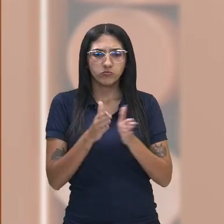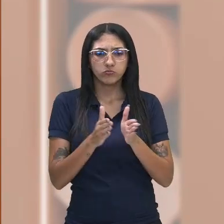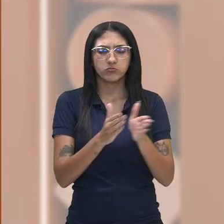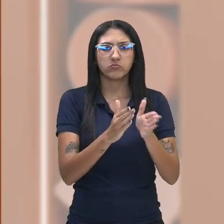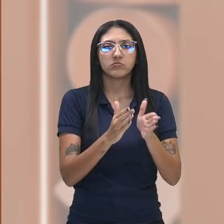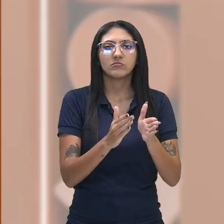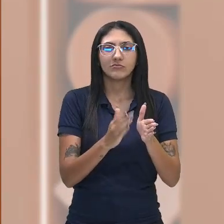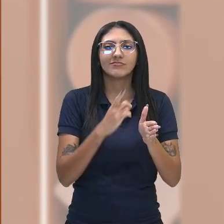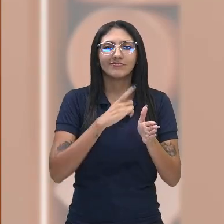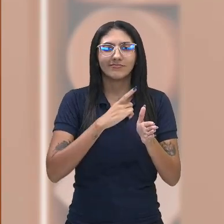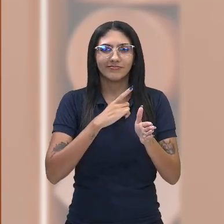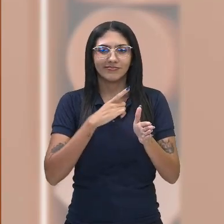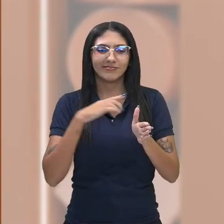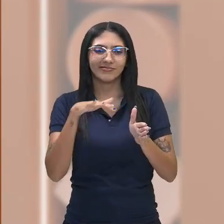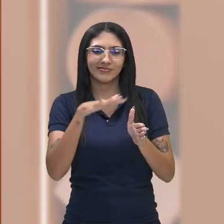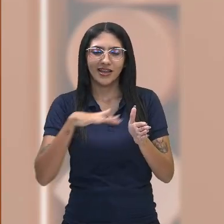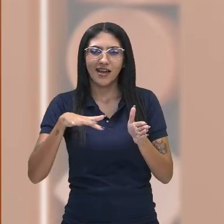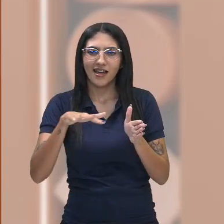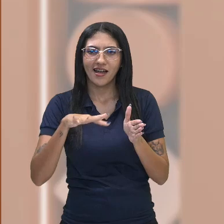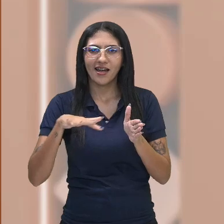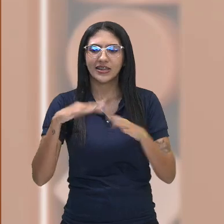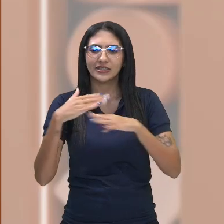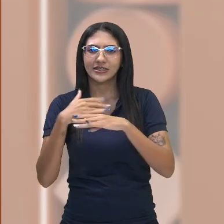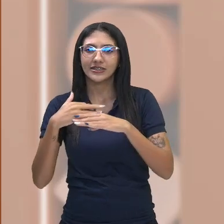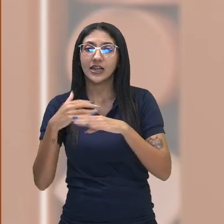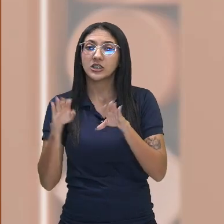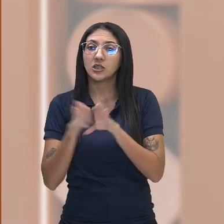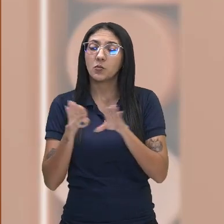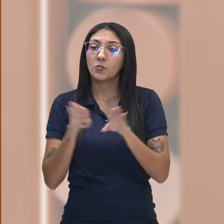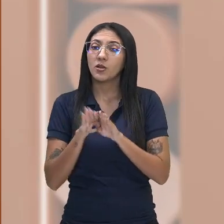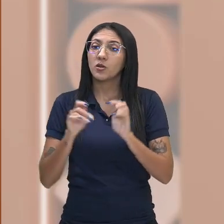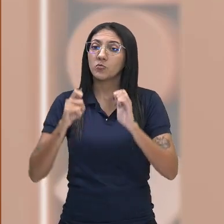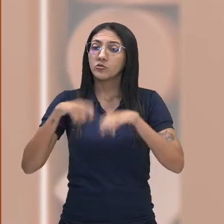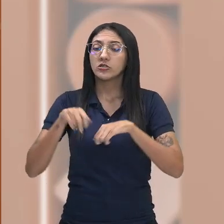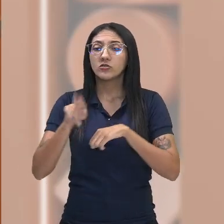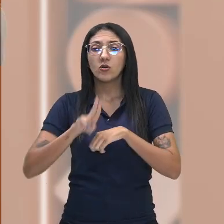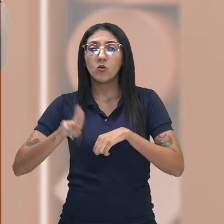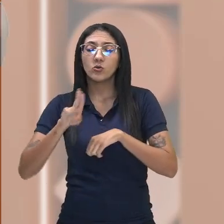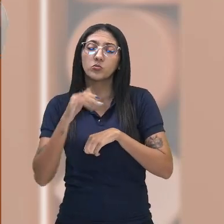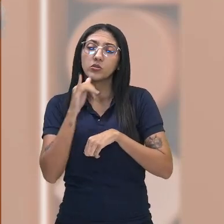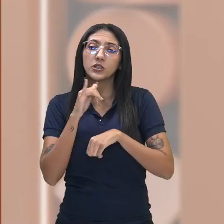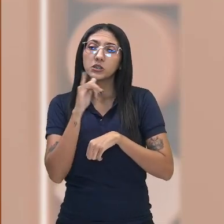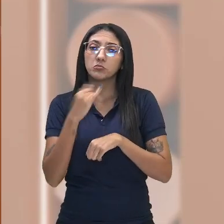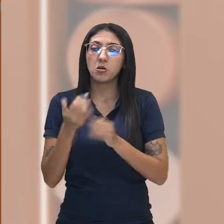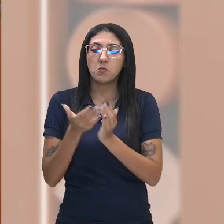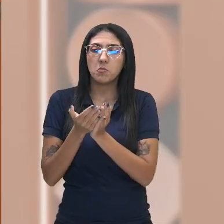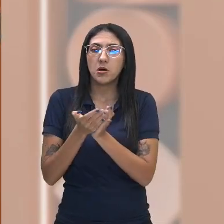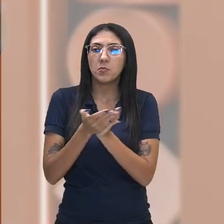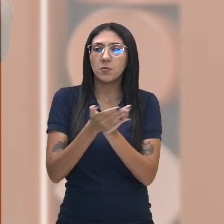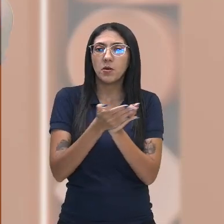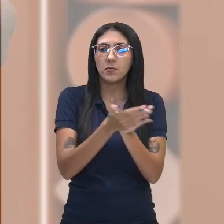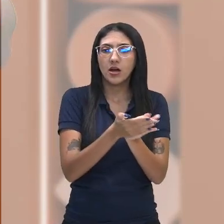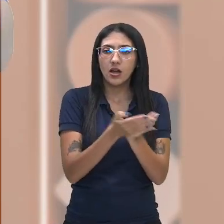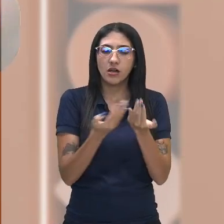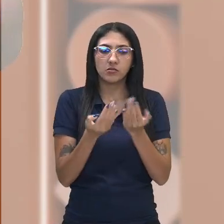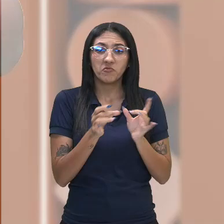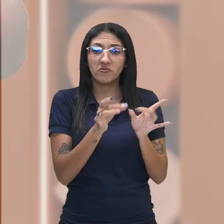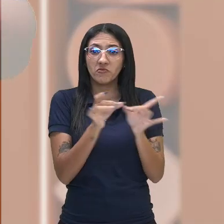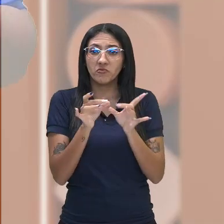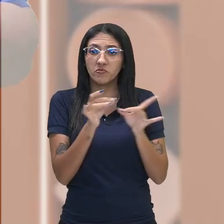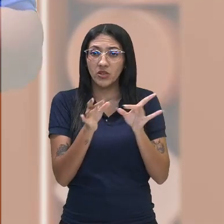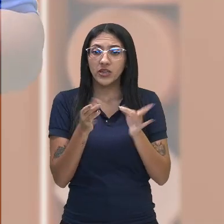presentes ali, dessas grandes civilizações, serviam como rotas comerciais e também para transporte de pessoas através